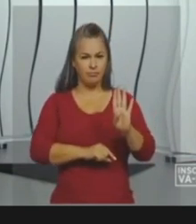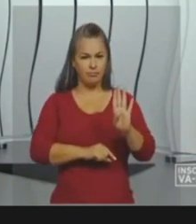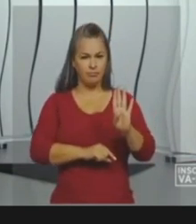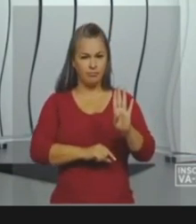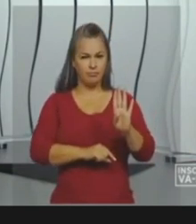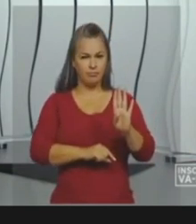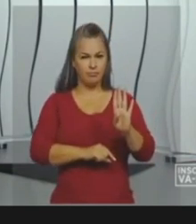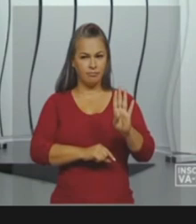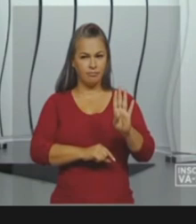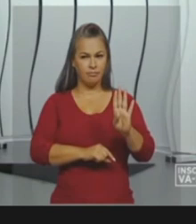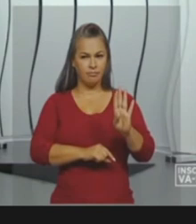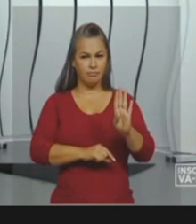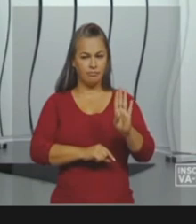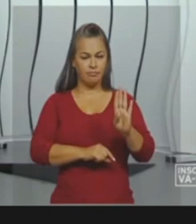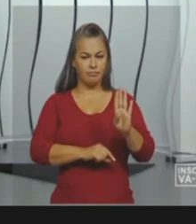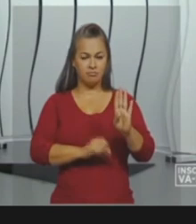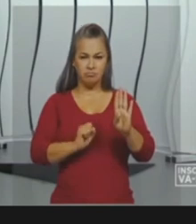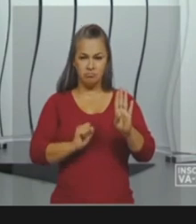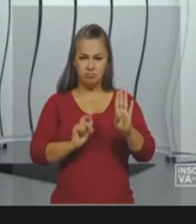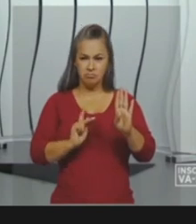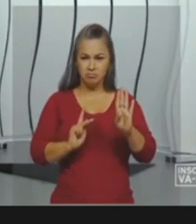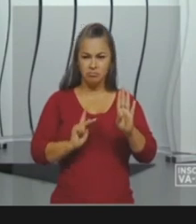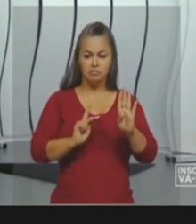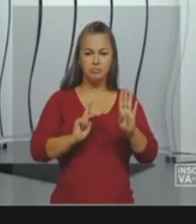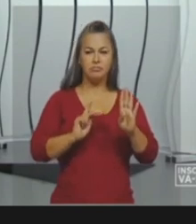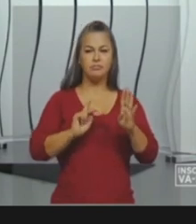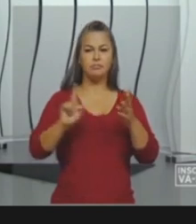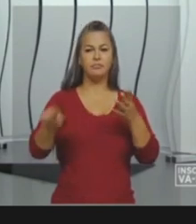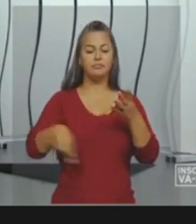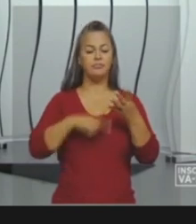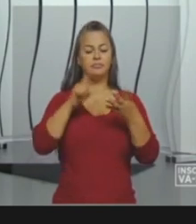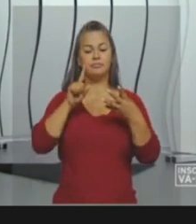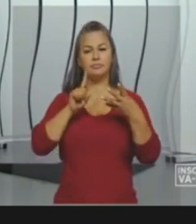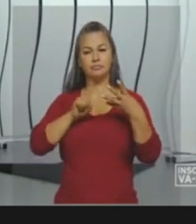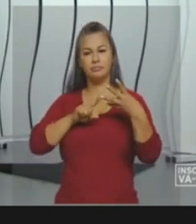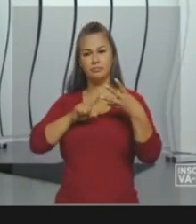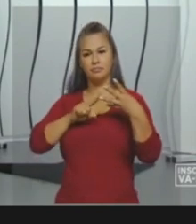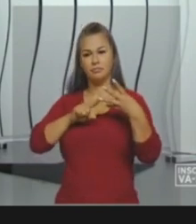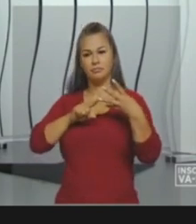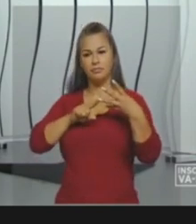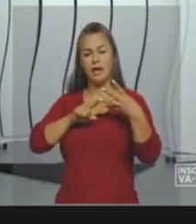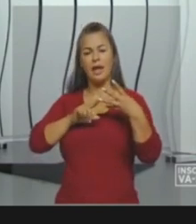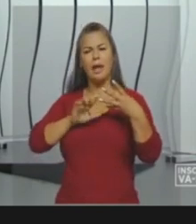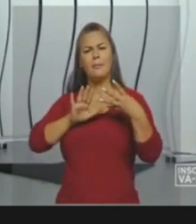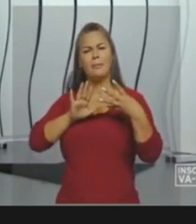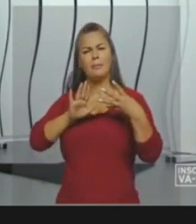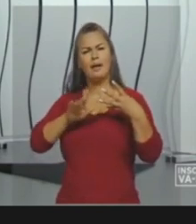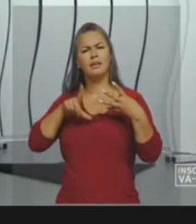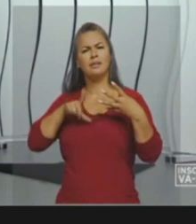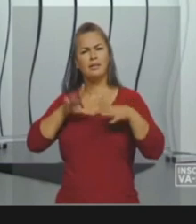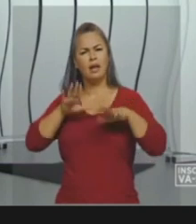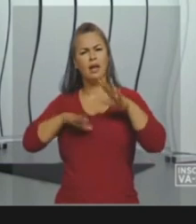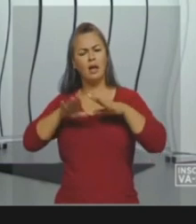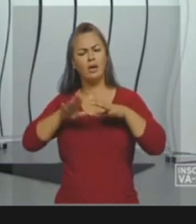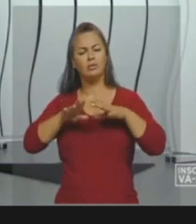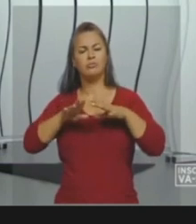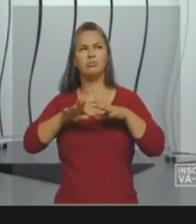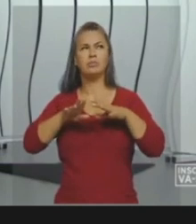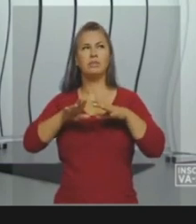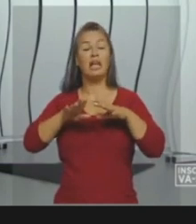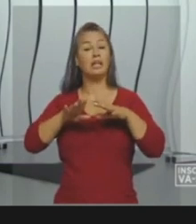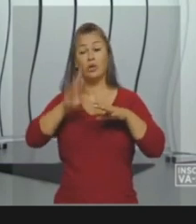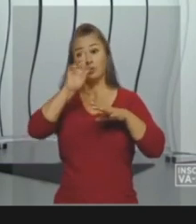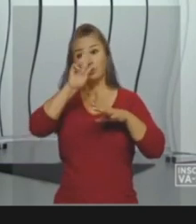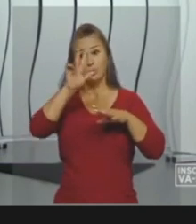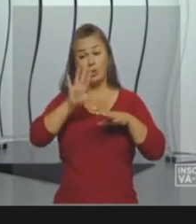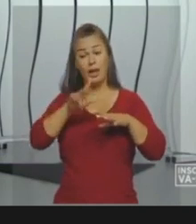na superfície da hemácia dela. Beleza, sangue do tipo B. Já que existem algumas hemácias, né, aliás, mentira, existem